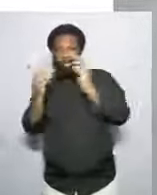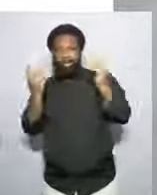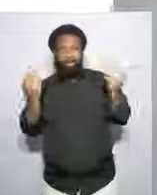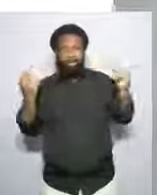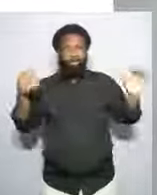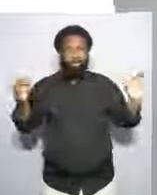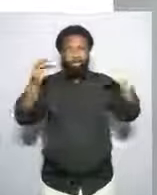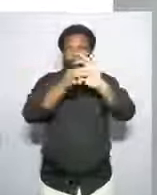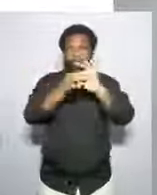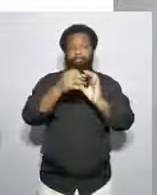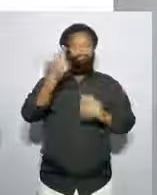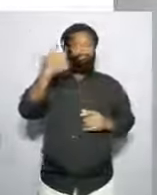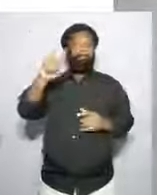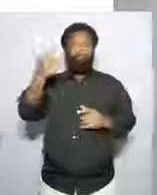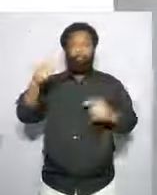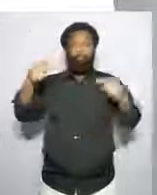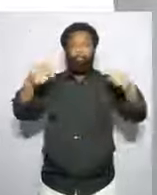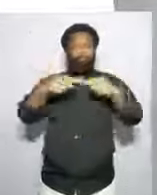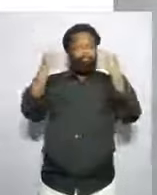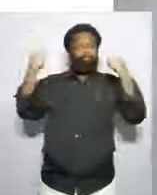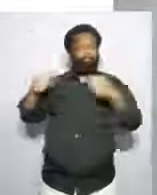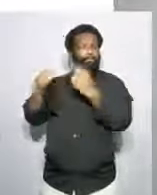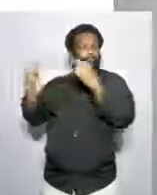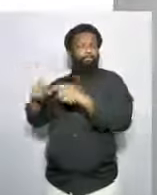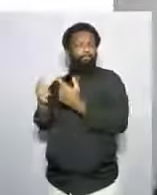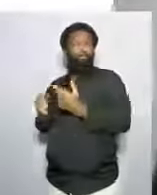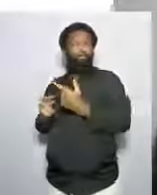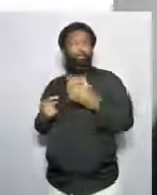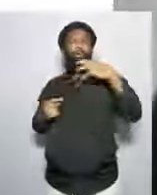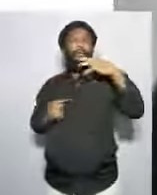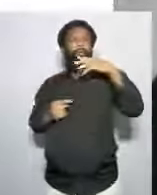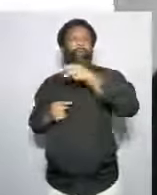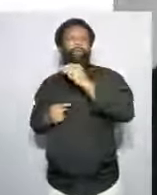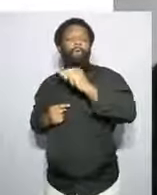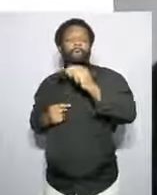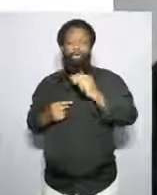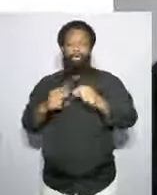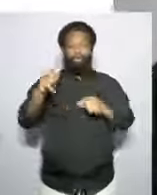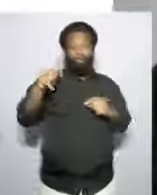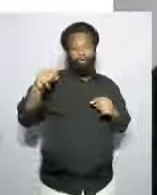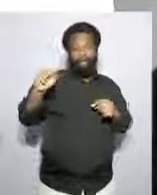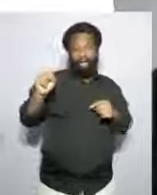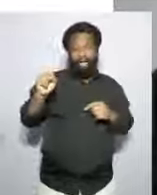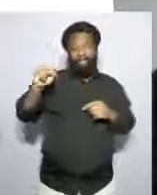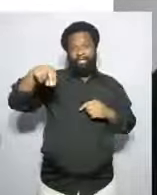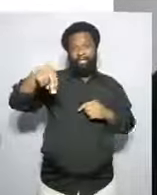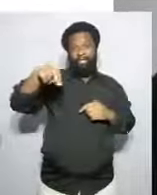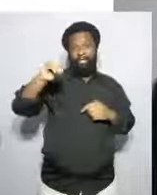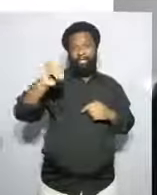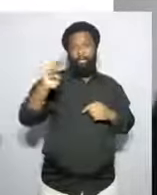átomos de elementos químicos diferentes. Ou seja, os gases nobres, eles são gases